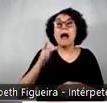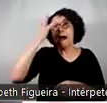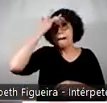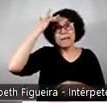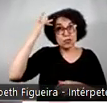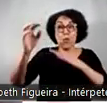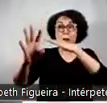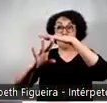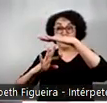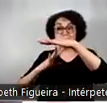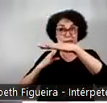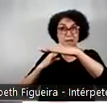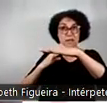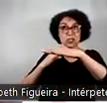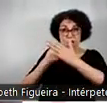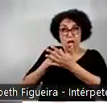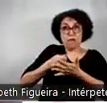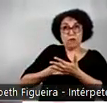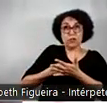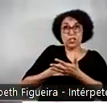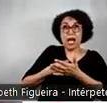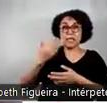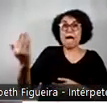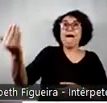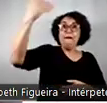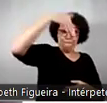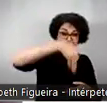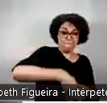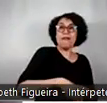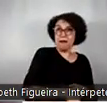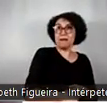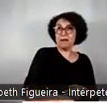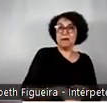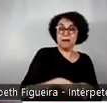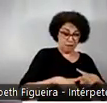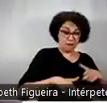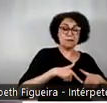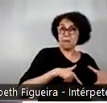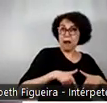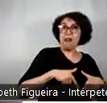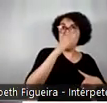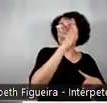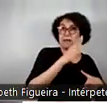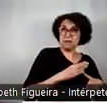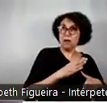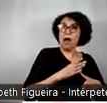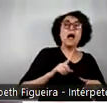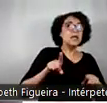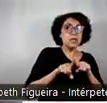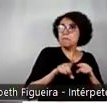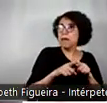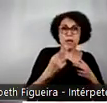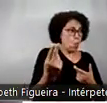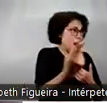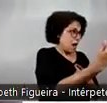Porque tudo que você faz no Brasil, você acaba pagando um imposto e esse imposto acaba sendo revertido para o Estado. E o papel do Estado